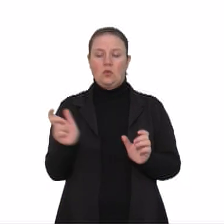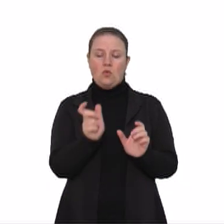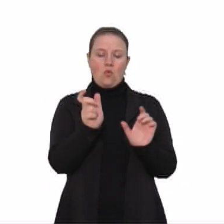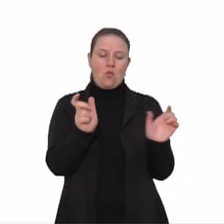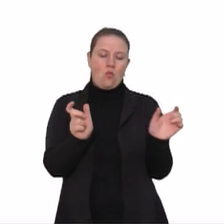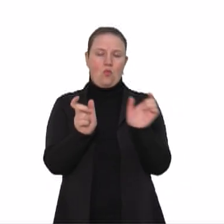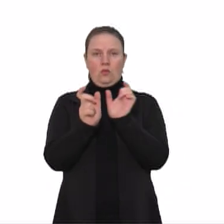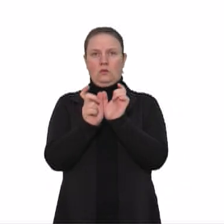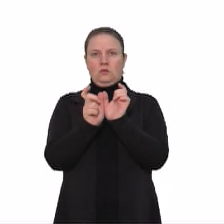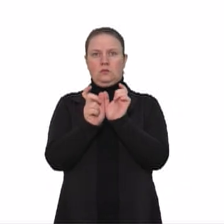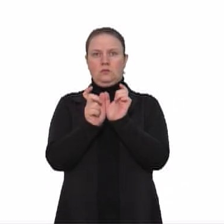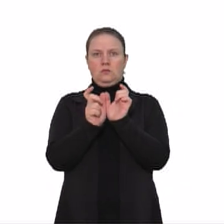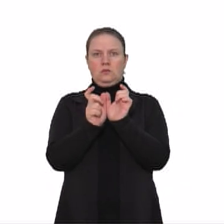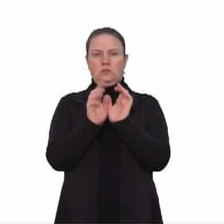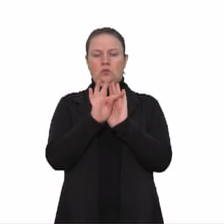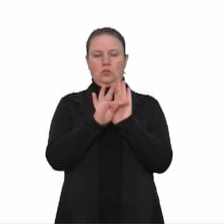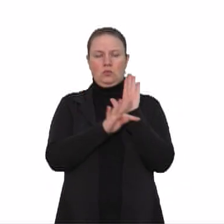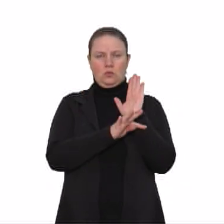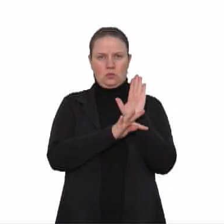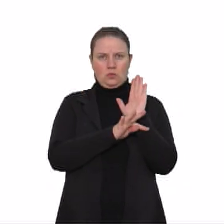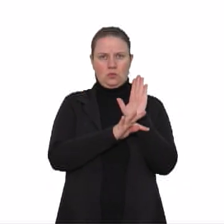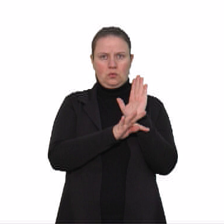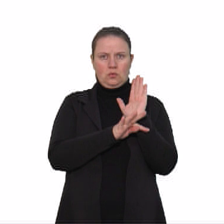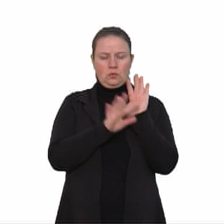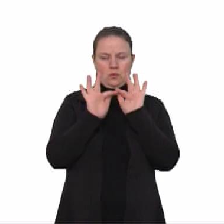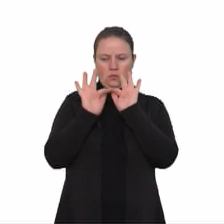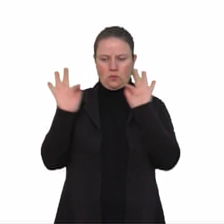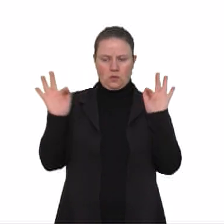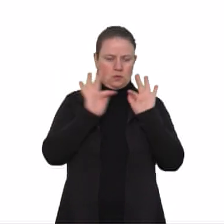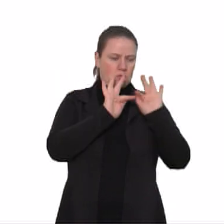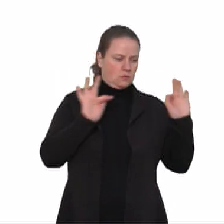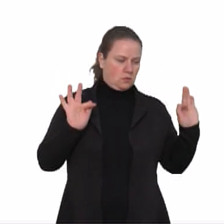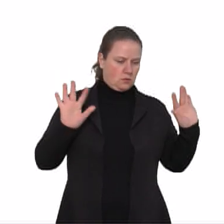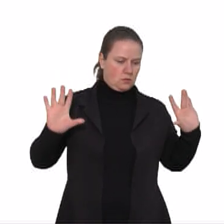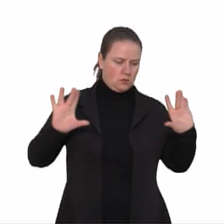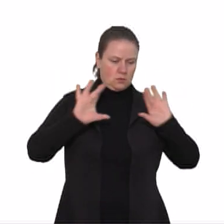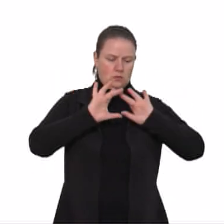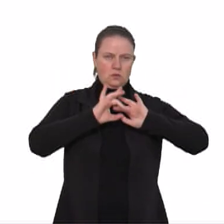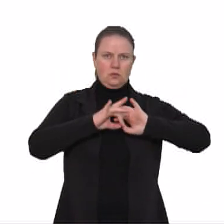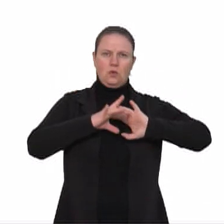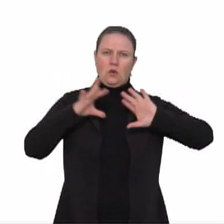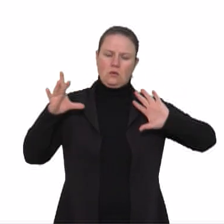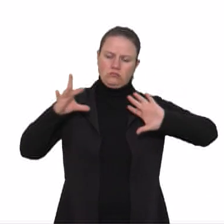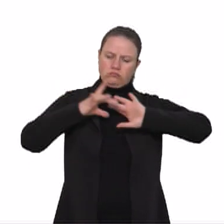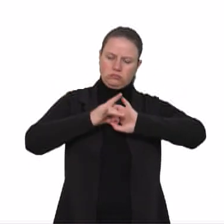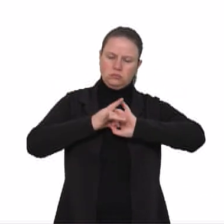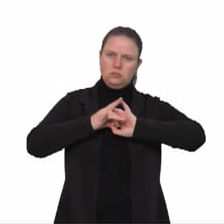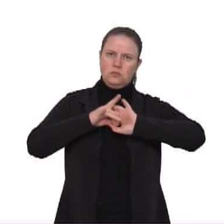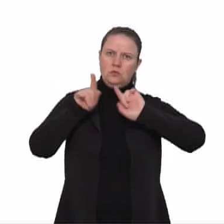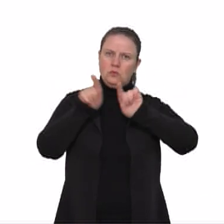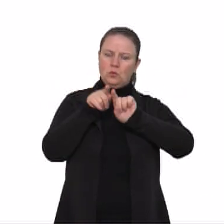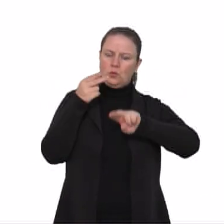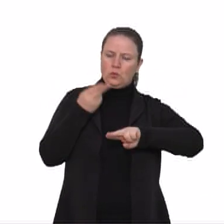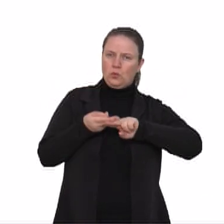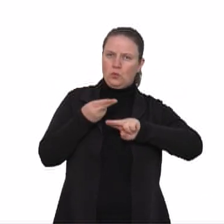são elas que retomam um texto, que vão acrescentando sentido, além do uso dos advérbios também, né,